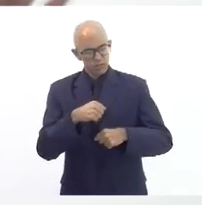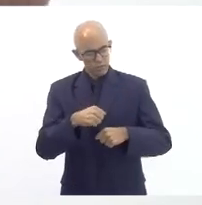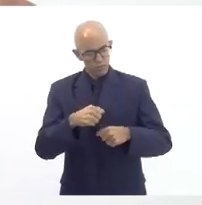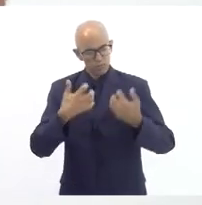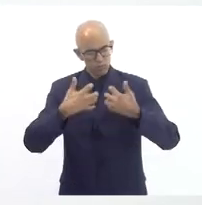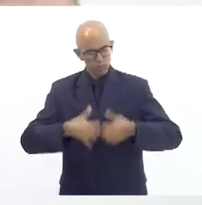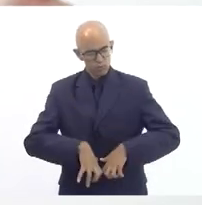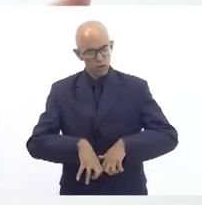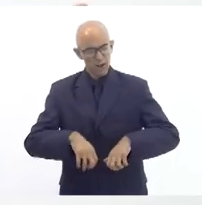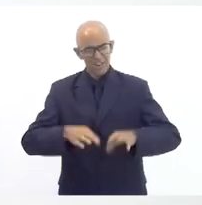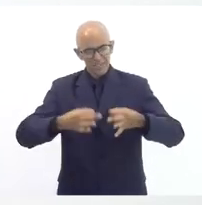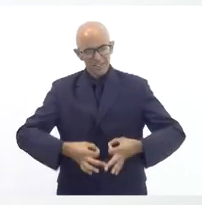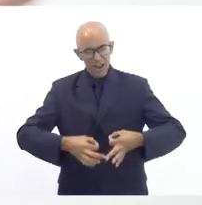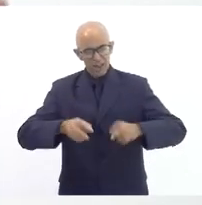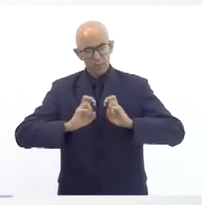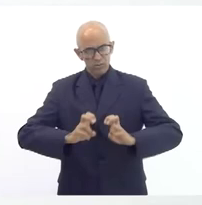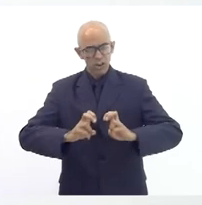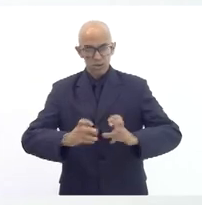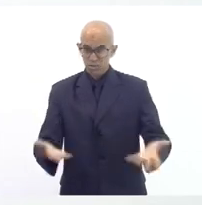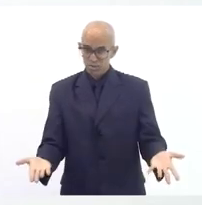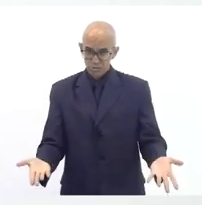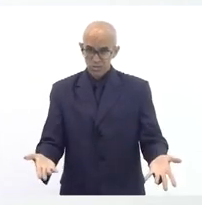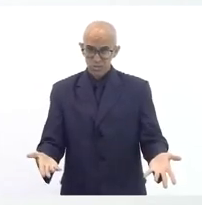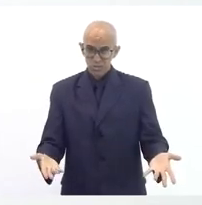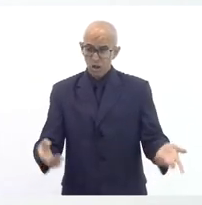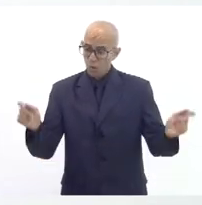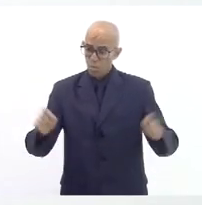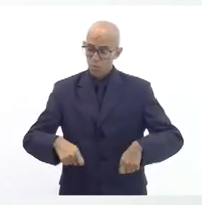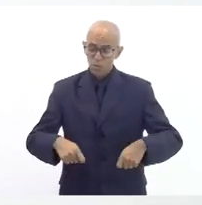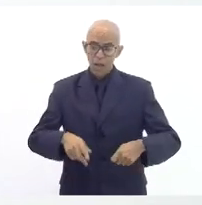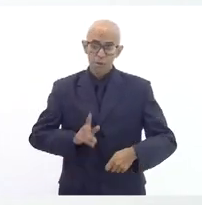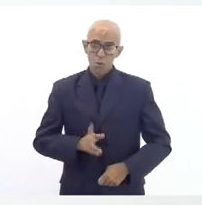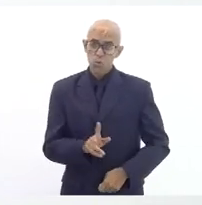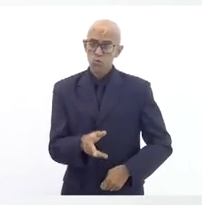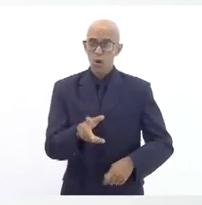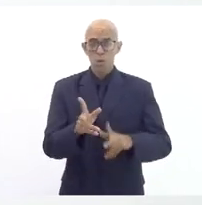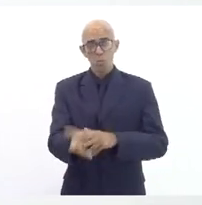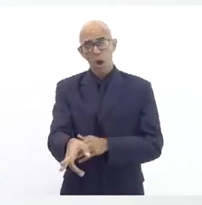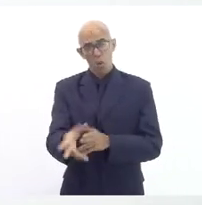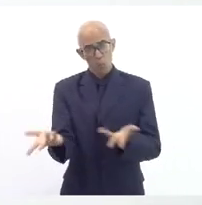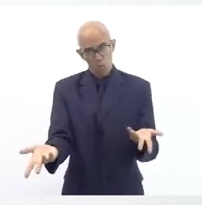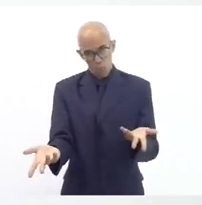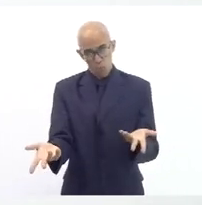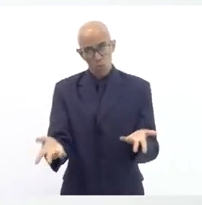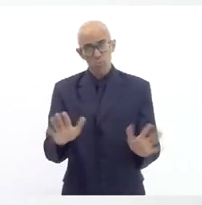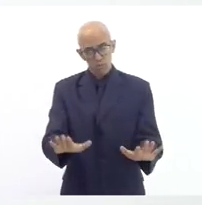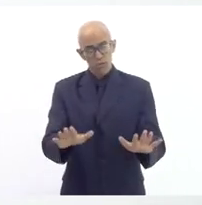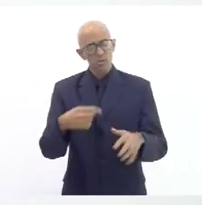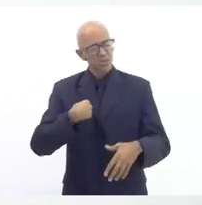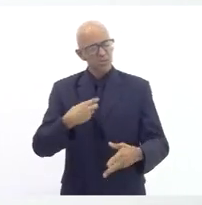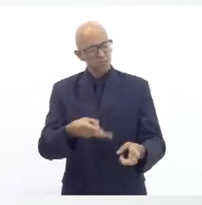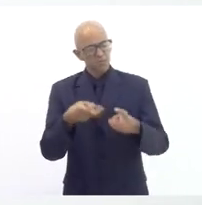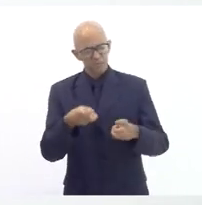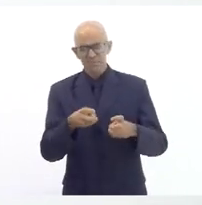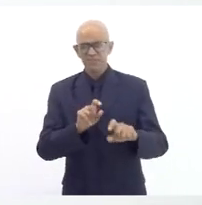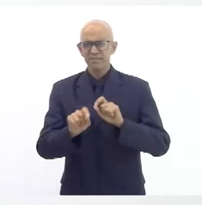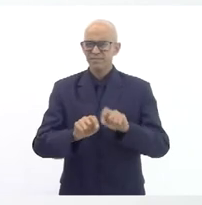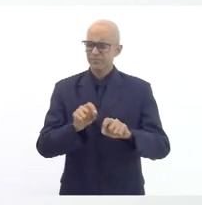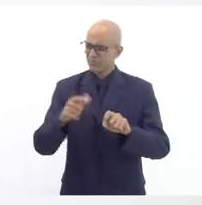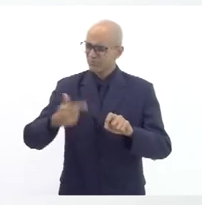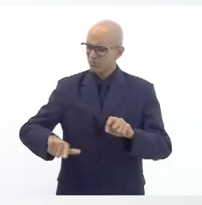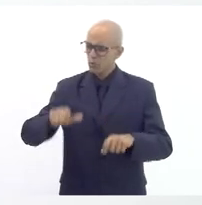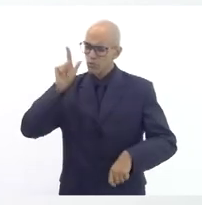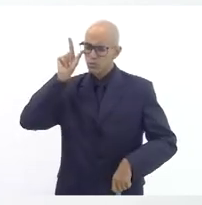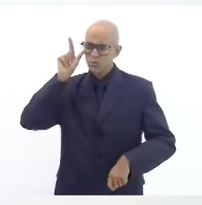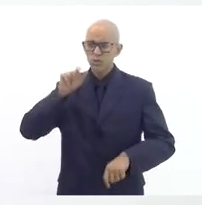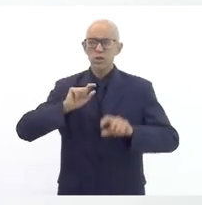verdade. Também é uma opção. Agora, o que não dá mais para ficar do jeito que está. Agora, o que me chama mais atenção, mais uma vez, deputada Lucinha,